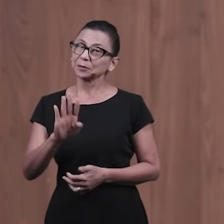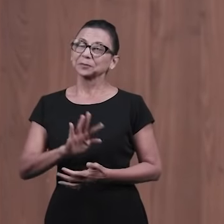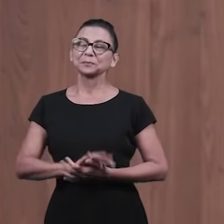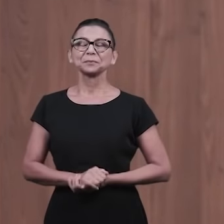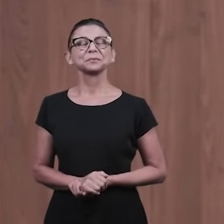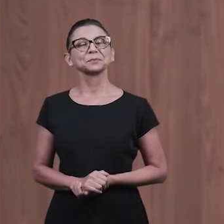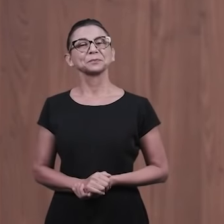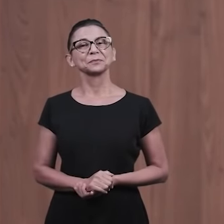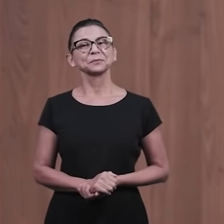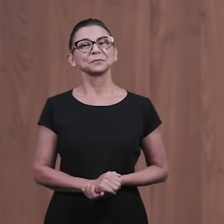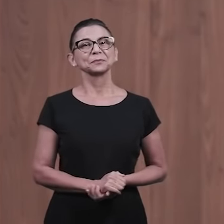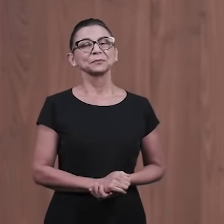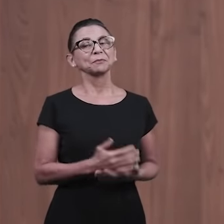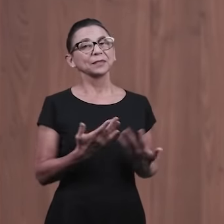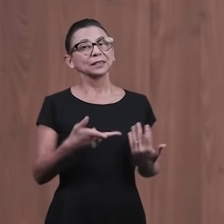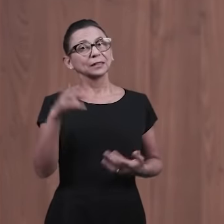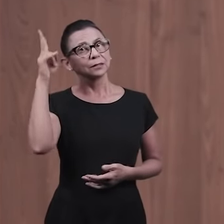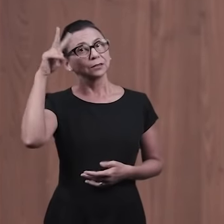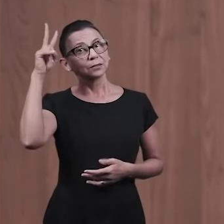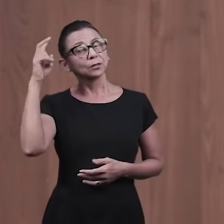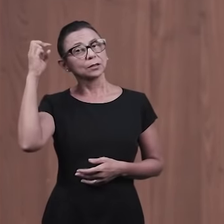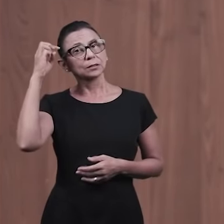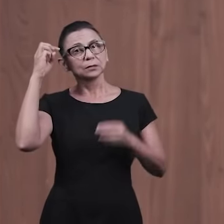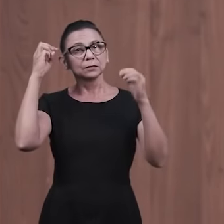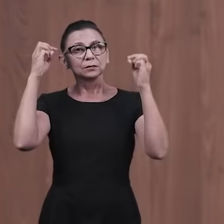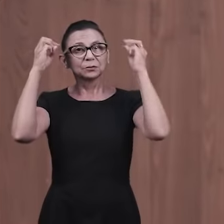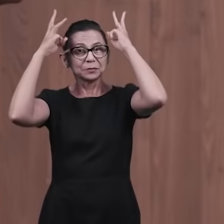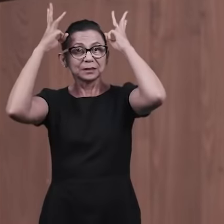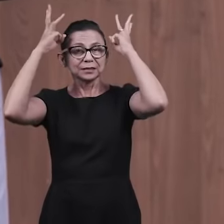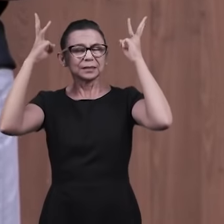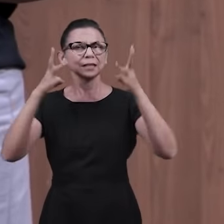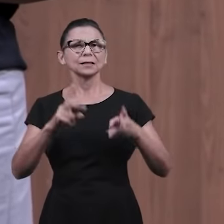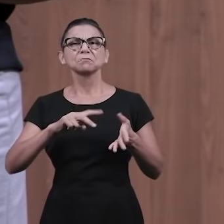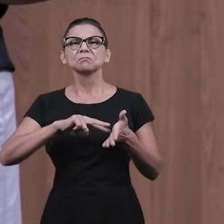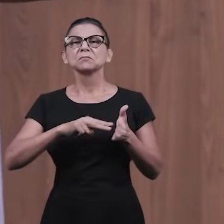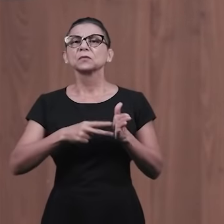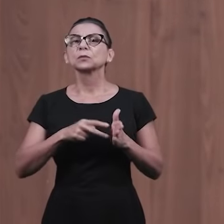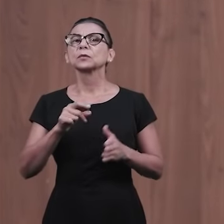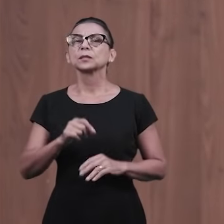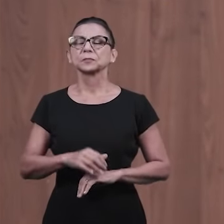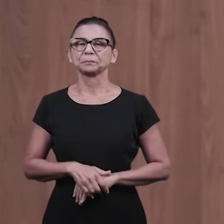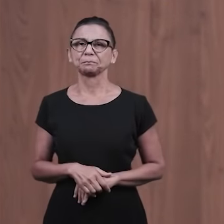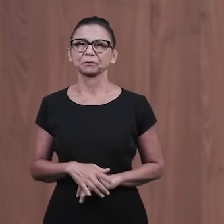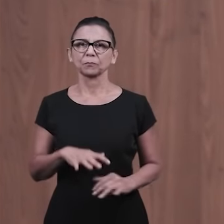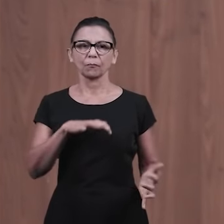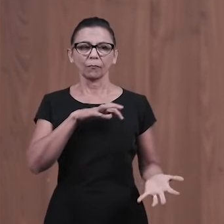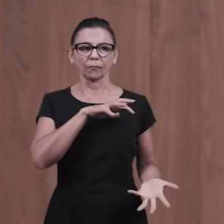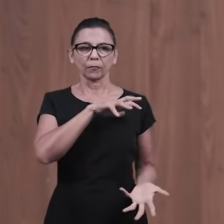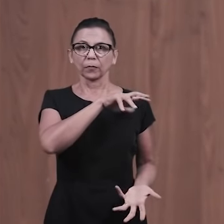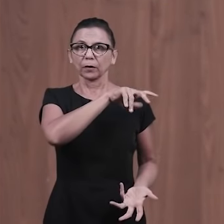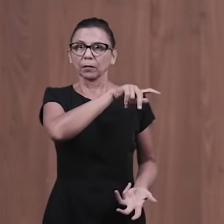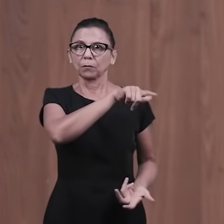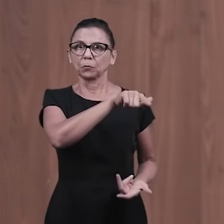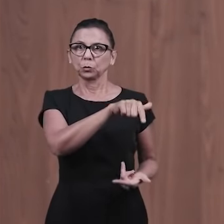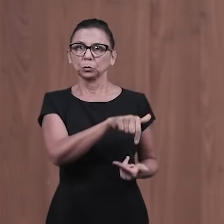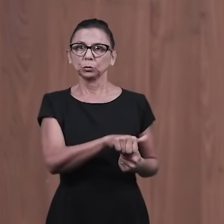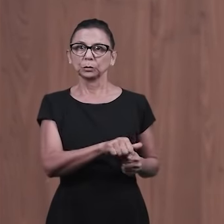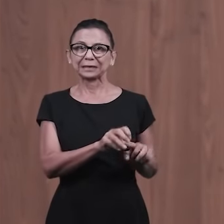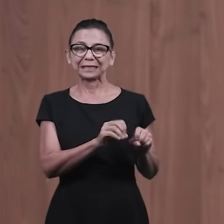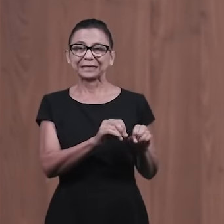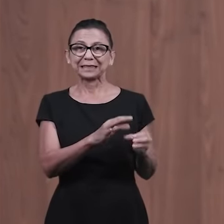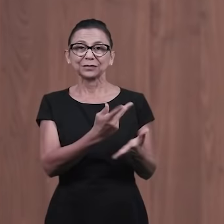Moisés. E o que Deus quer falar conosco nessa história? O mundo está cheio de ensinamentos contrários à